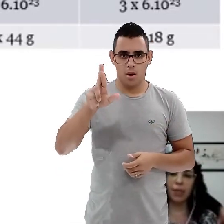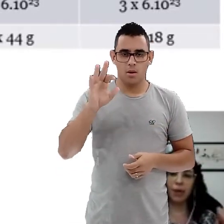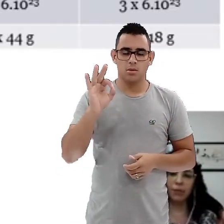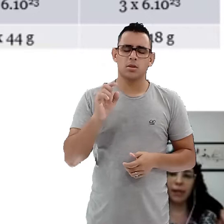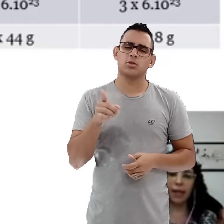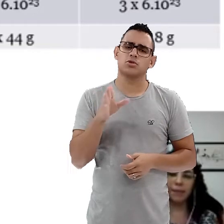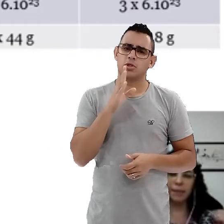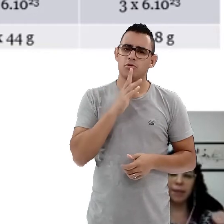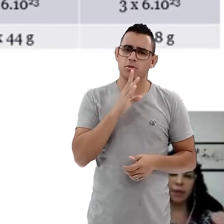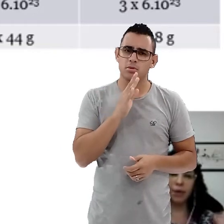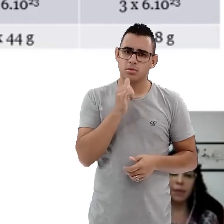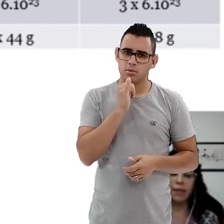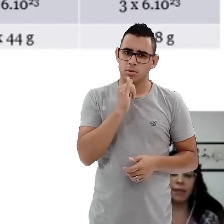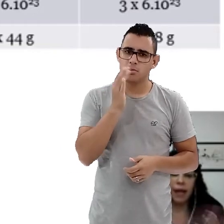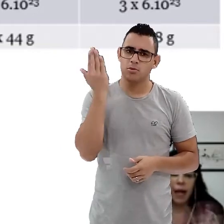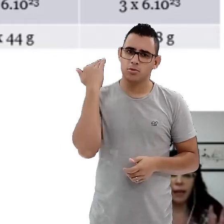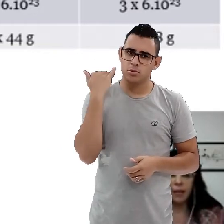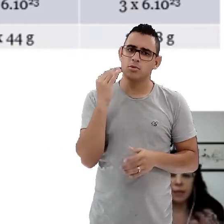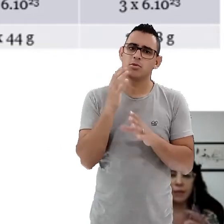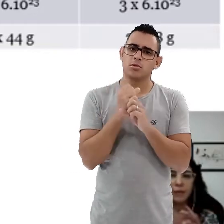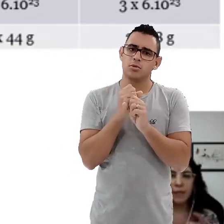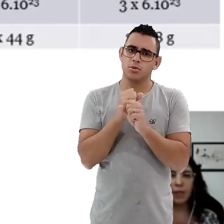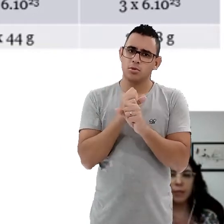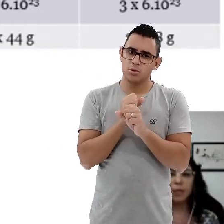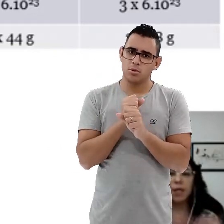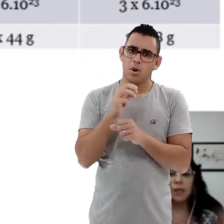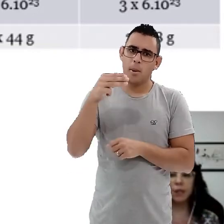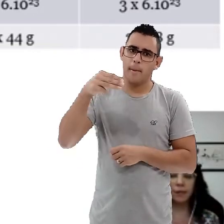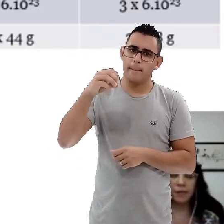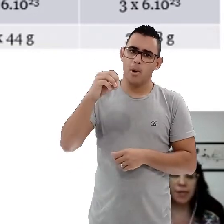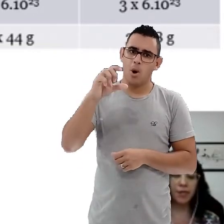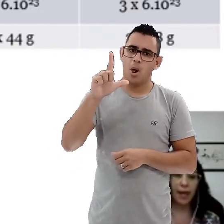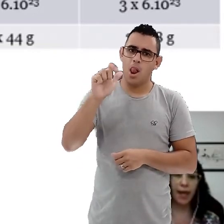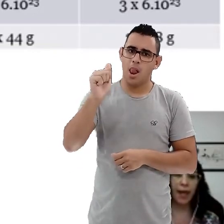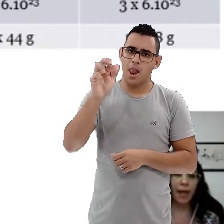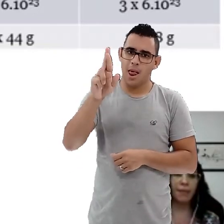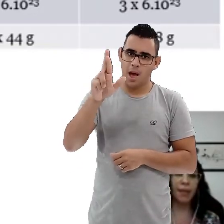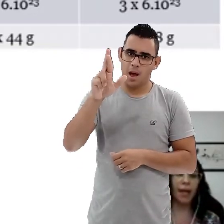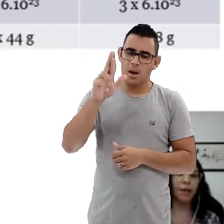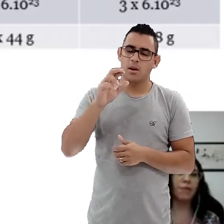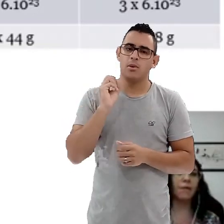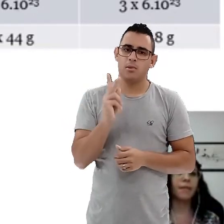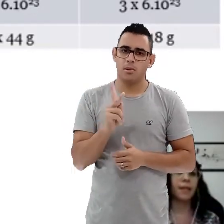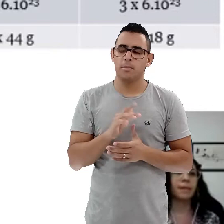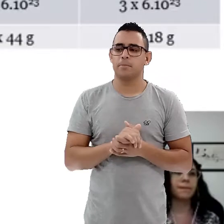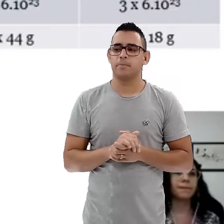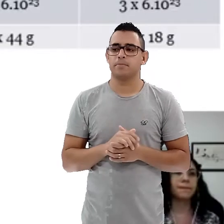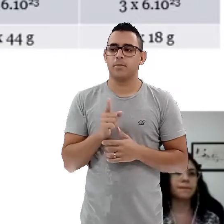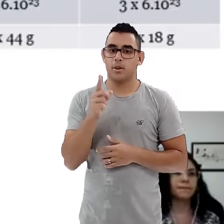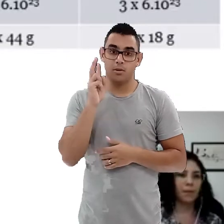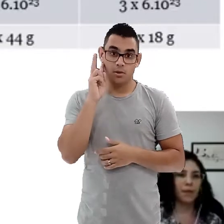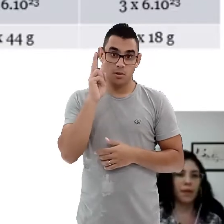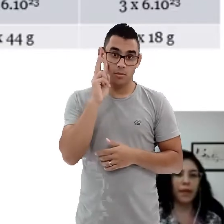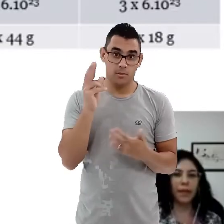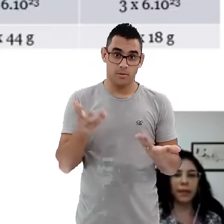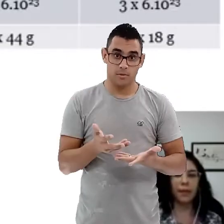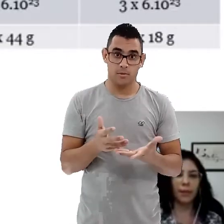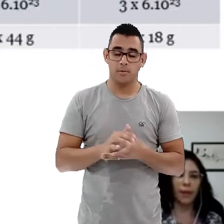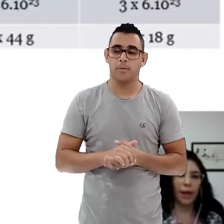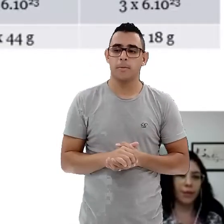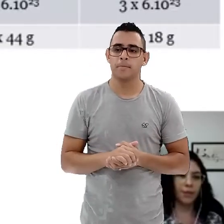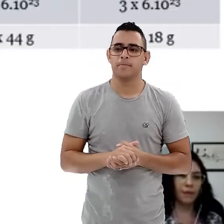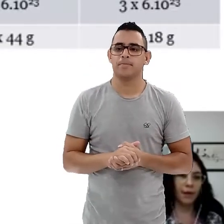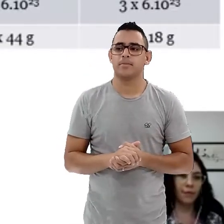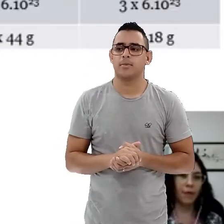exemplo de calcular anteriormente, tá? Aqui eu só vou fazer só para vocês relembrarem novamente.